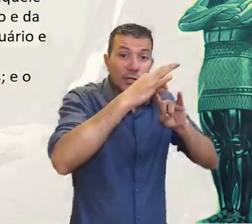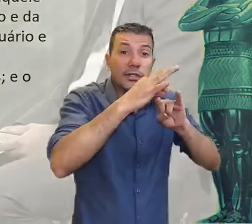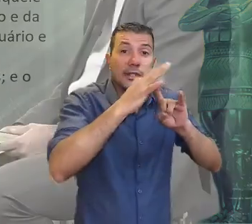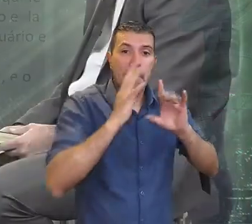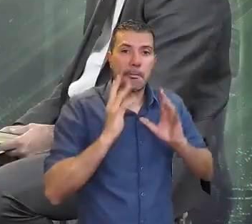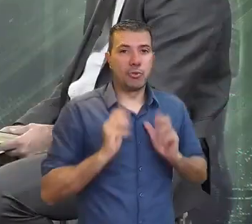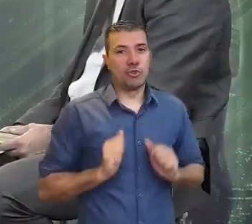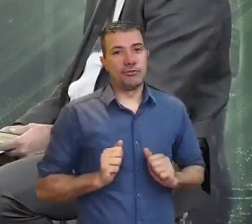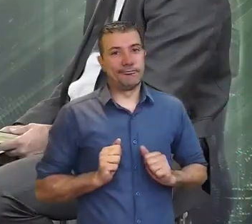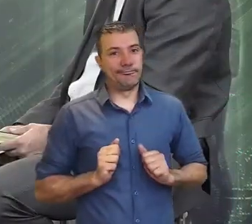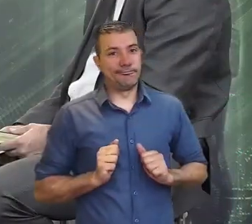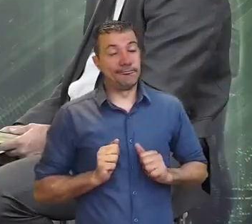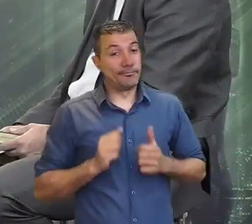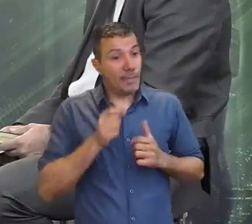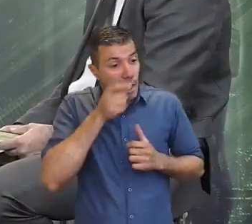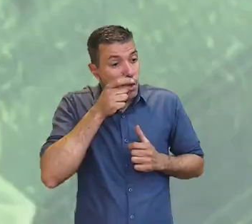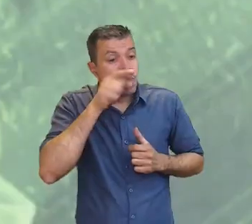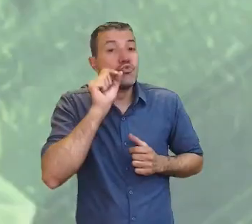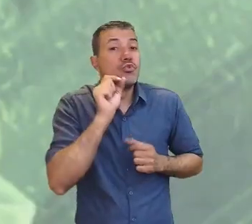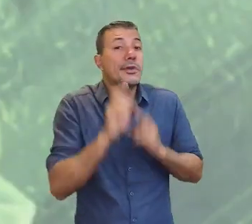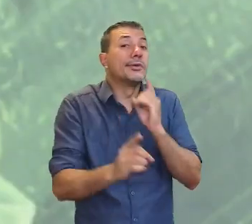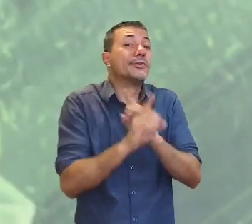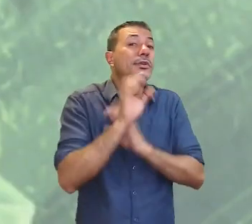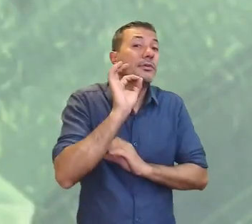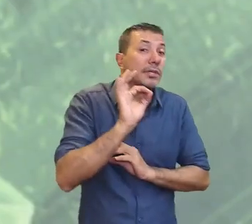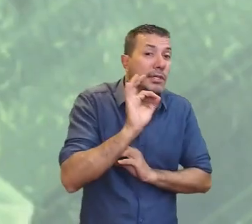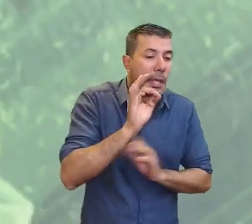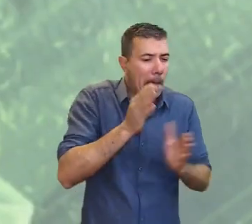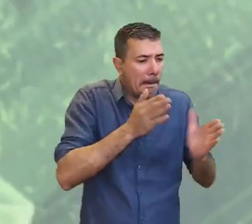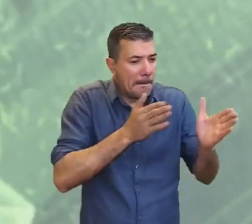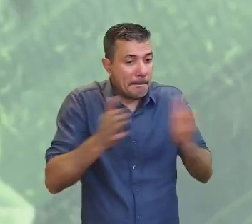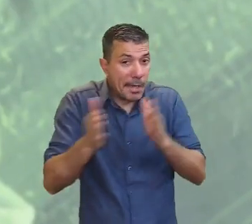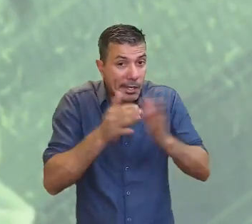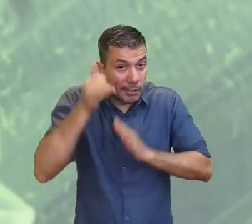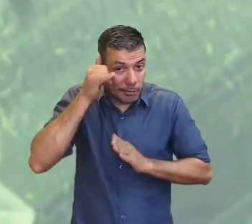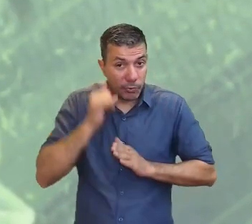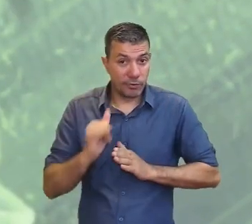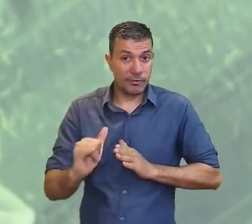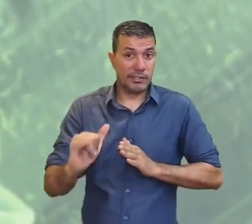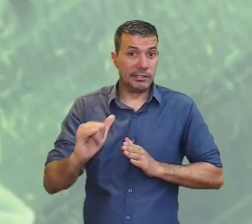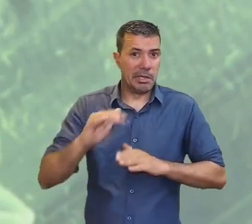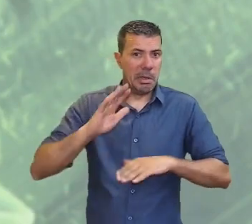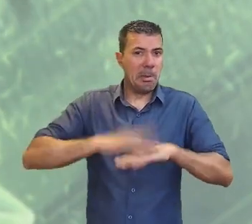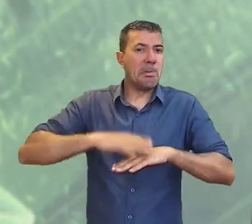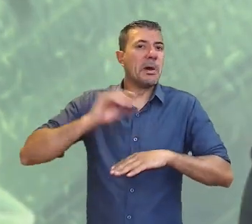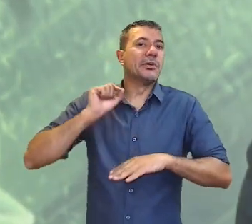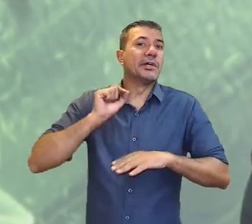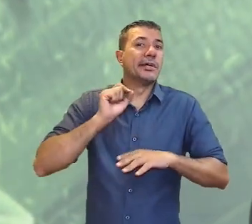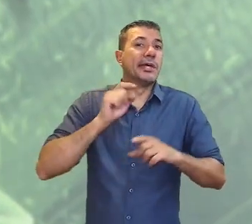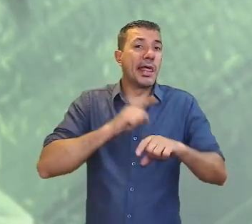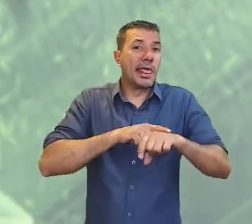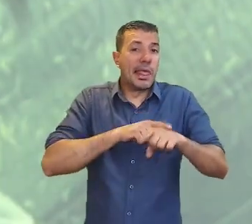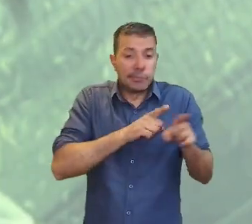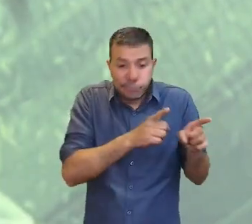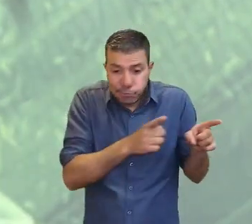purificado. Aqui nós encontramos, pastor, o período da profecia de maior tempo que é relatado na